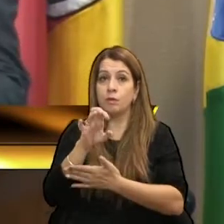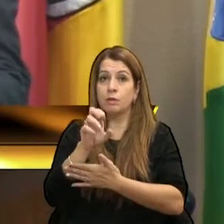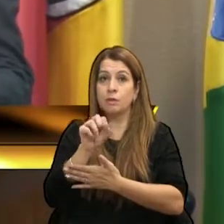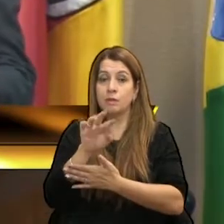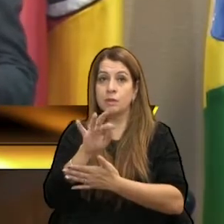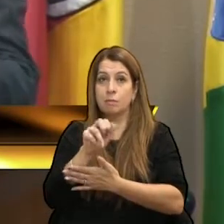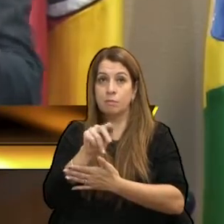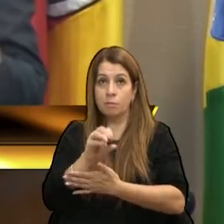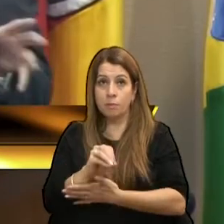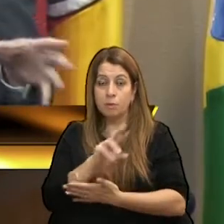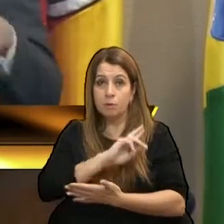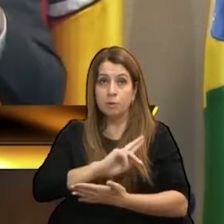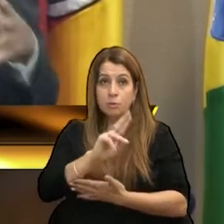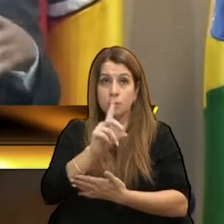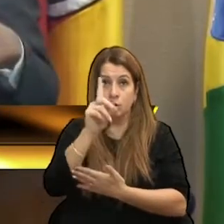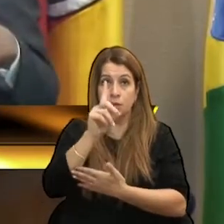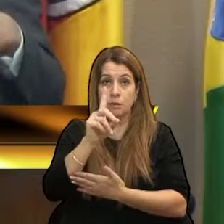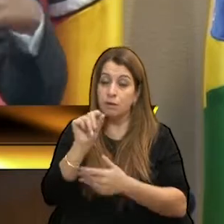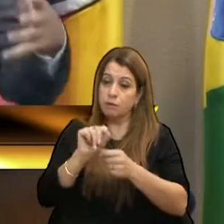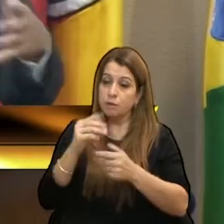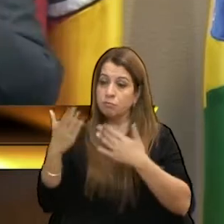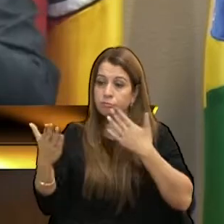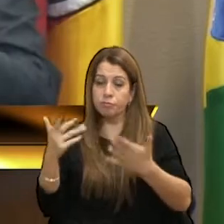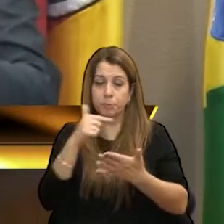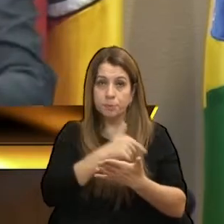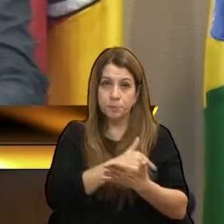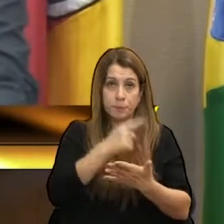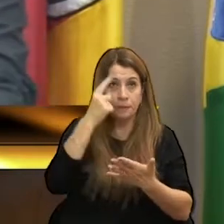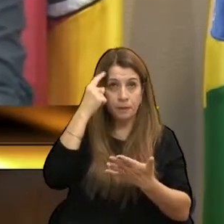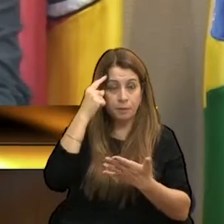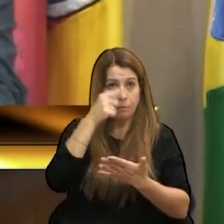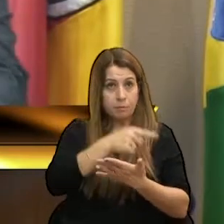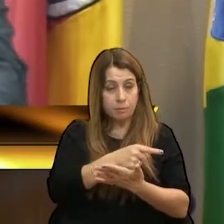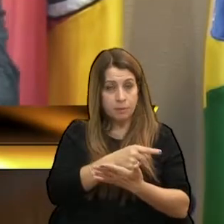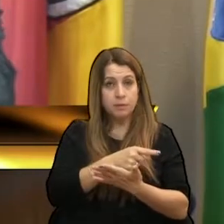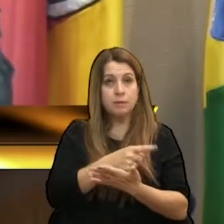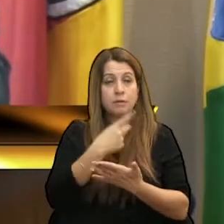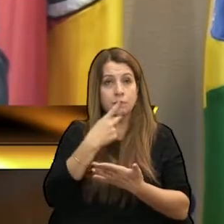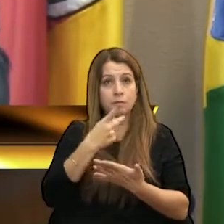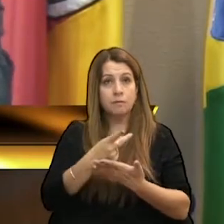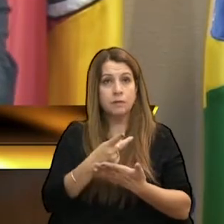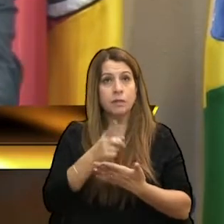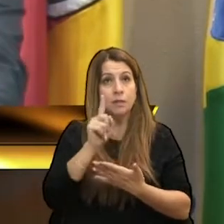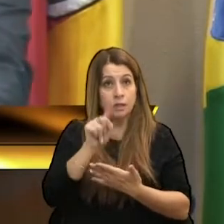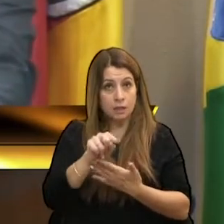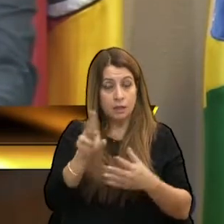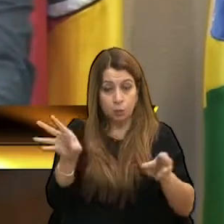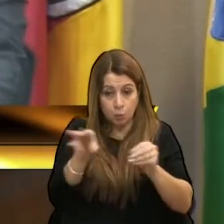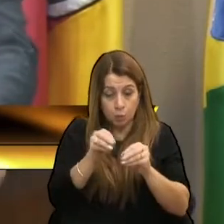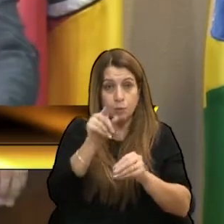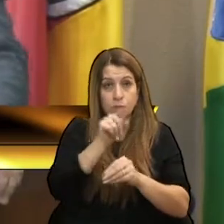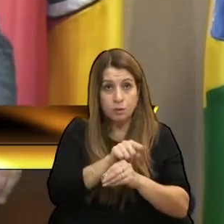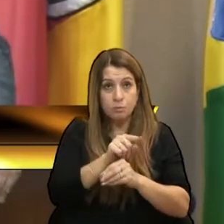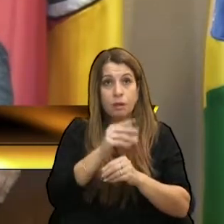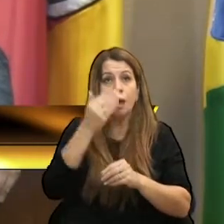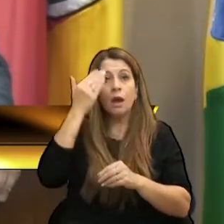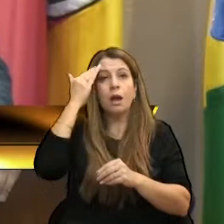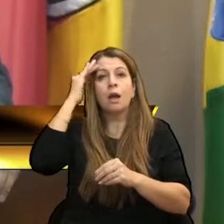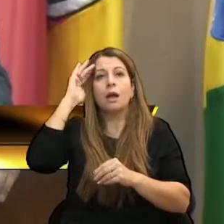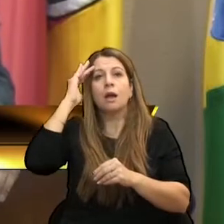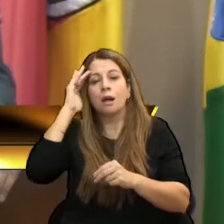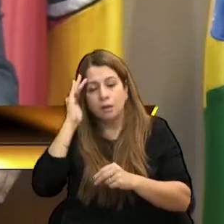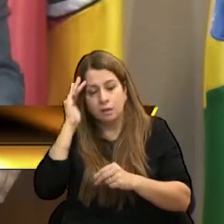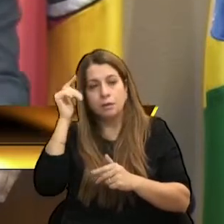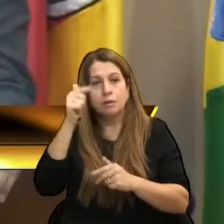Deus. E aí Emmanuel, fazendo essa analogia, né, com o pensamento de Hegel, ele vai dizer que a síntese é a compreensão, quando a pessoa